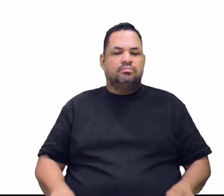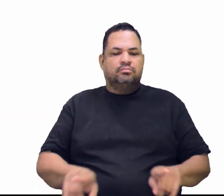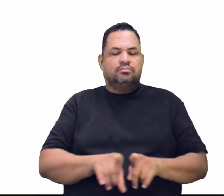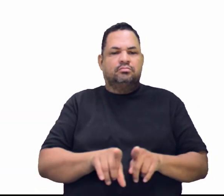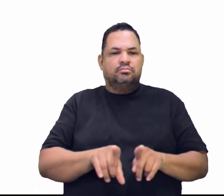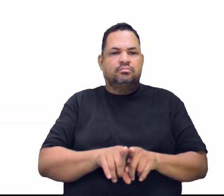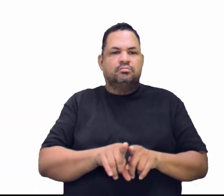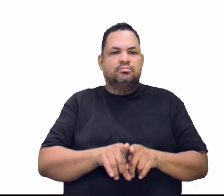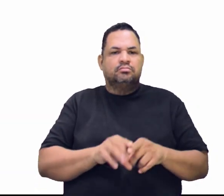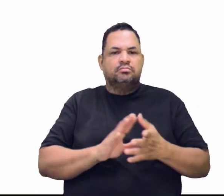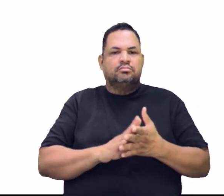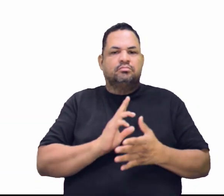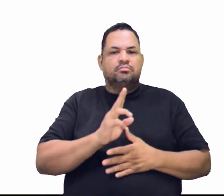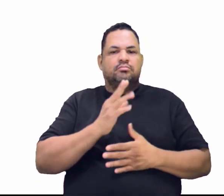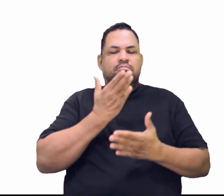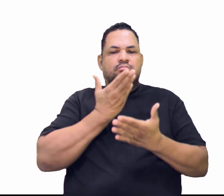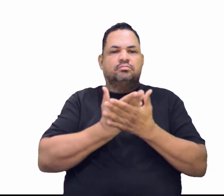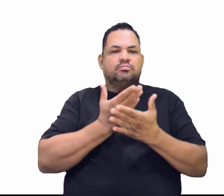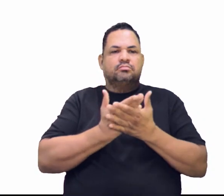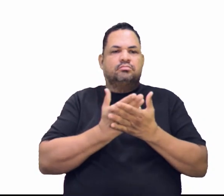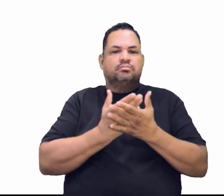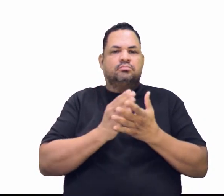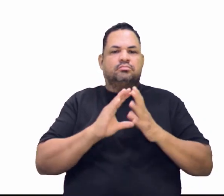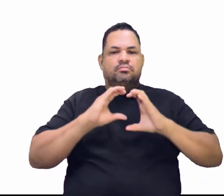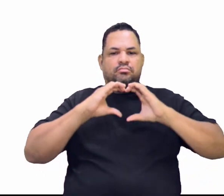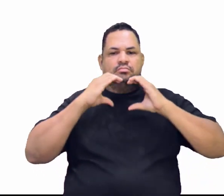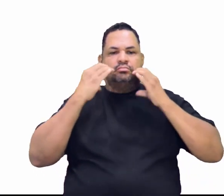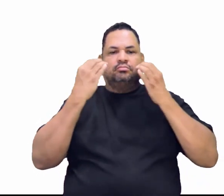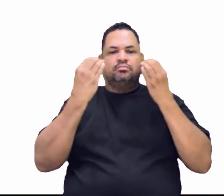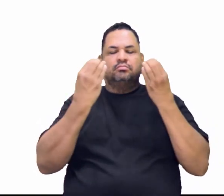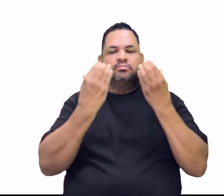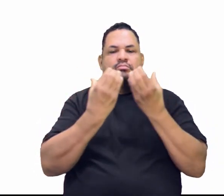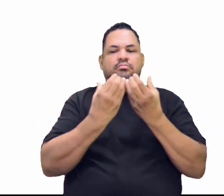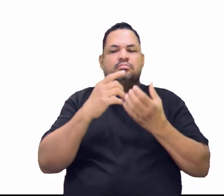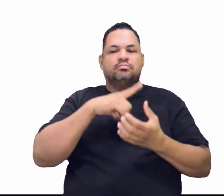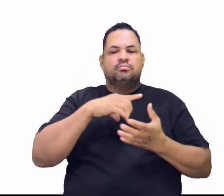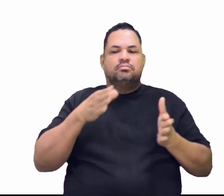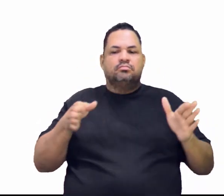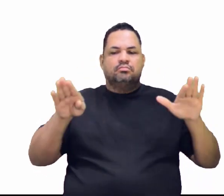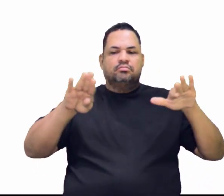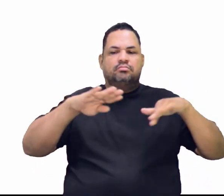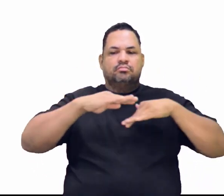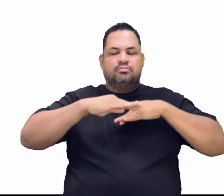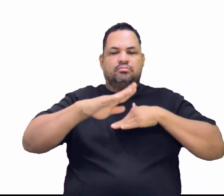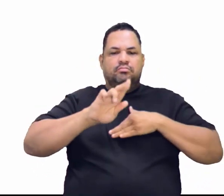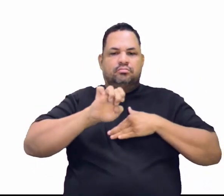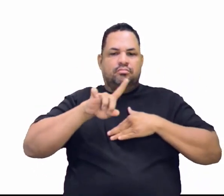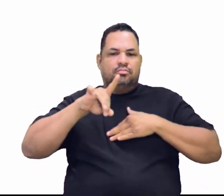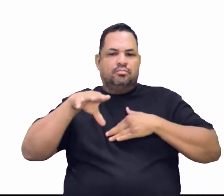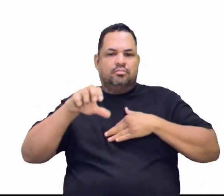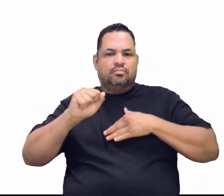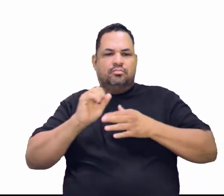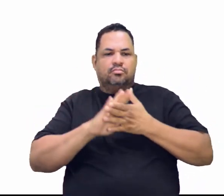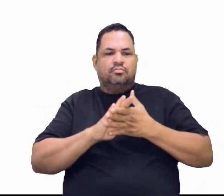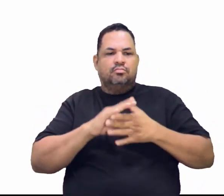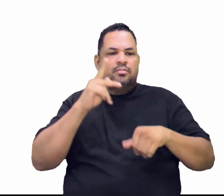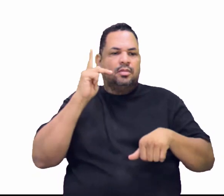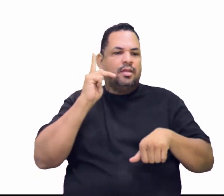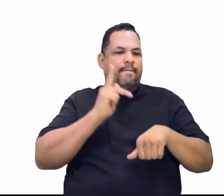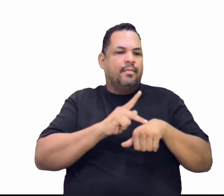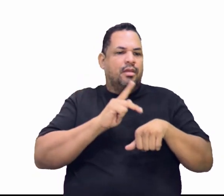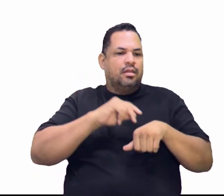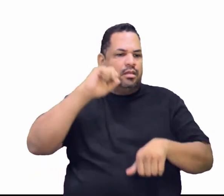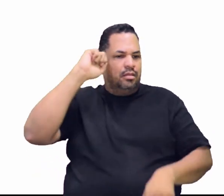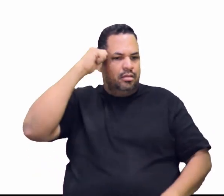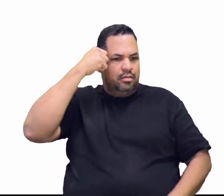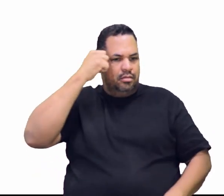Também relacionei durante essa aula sobre as comunidades que existem no Vale do Guaporé, como Pedras Negras, comunidade